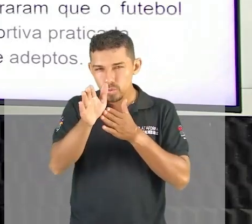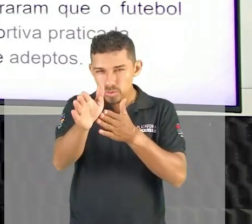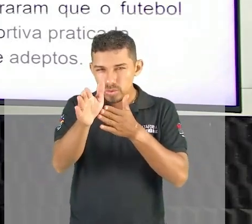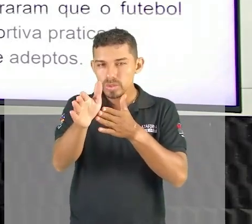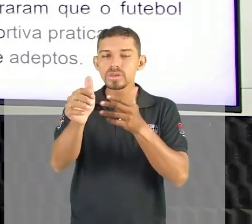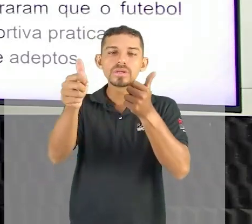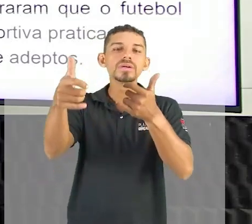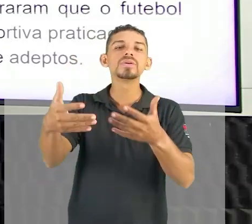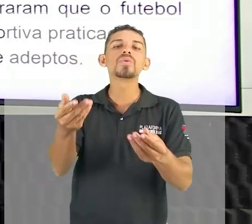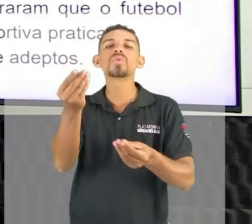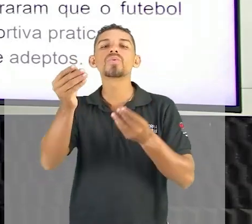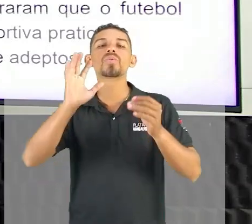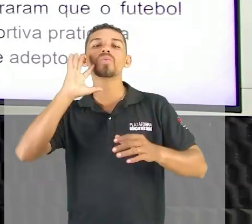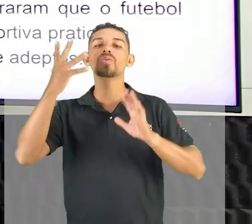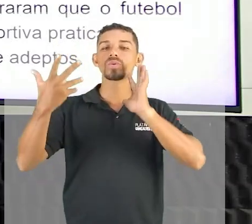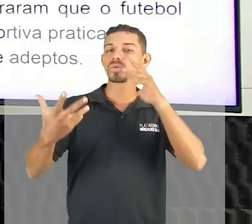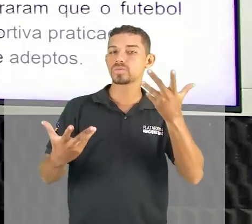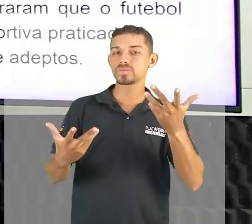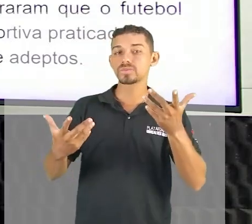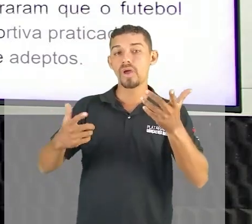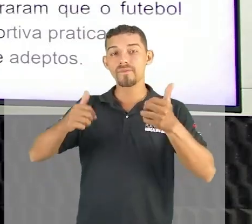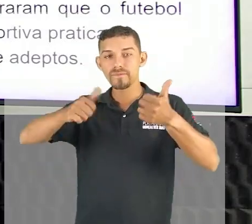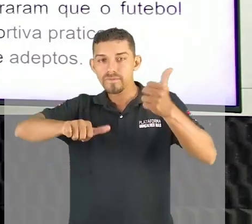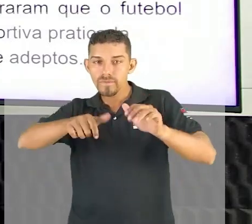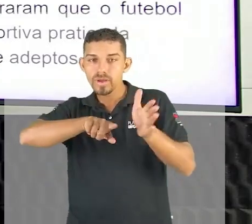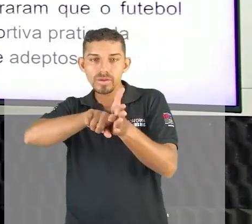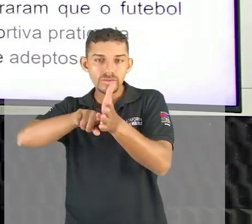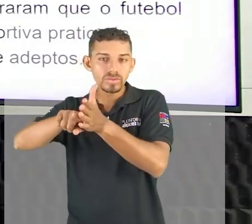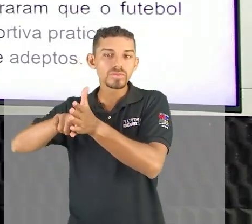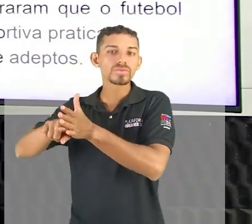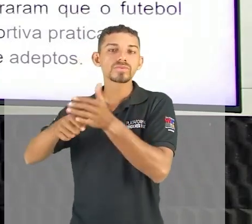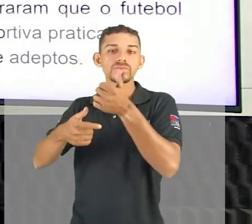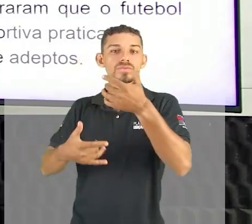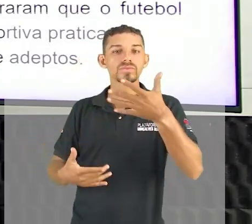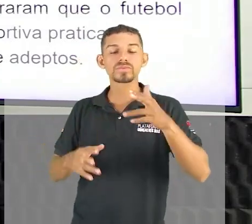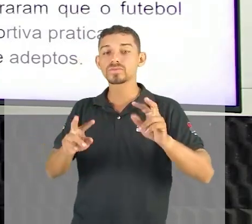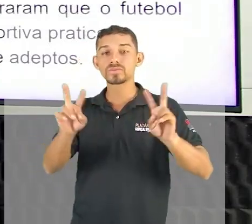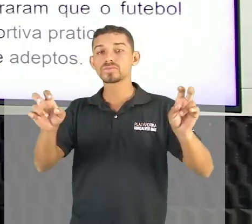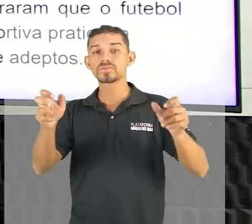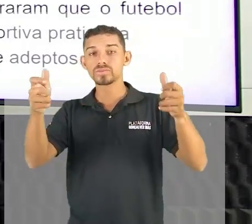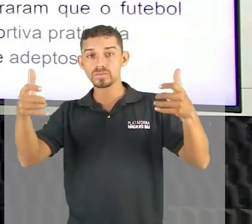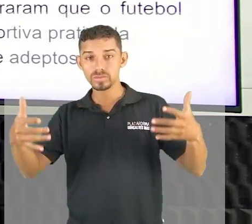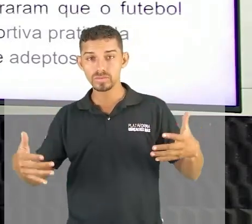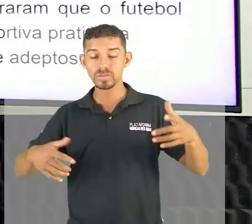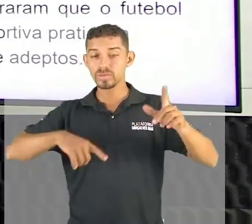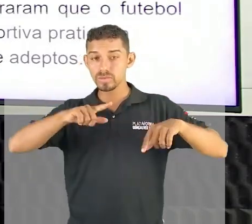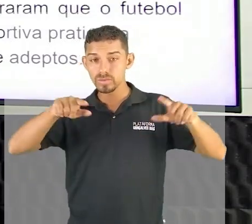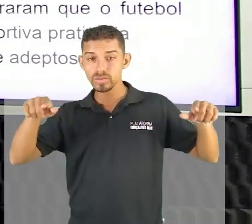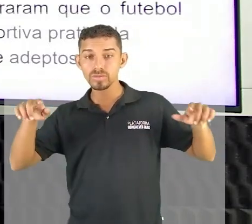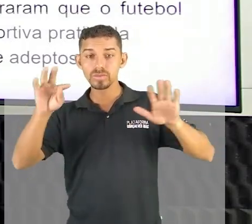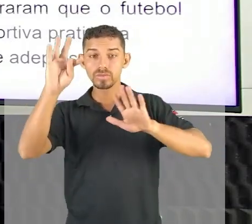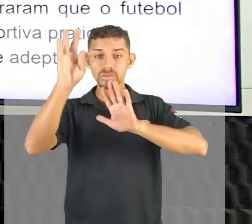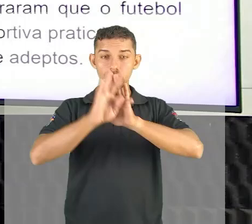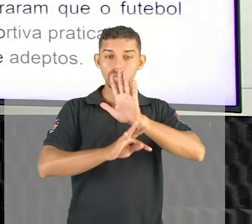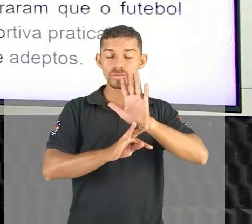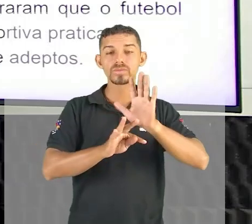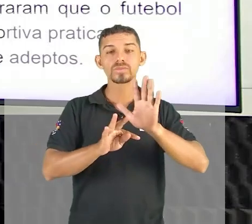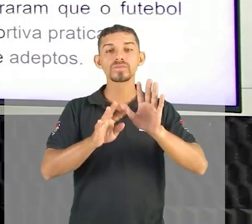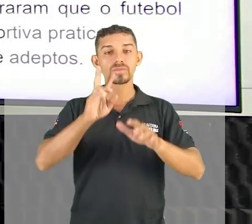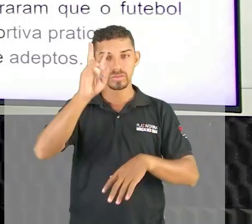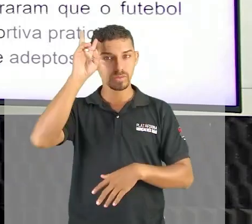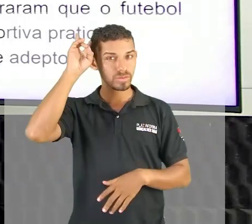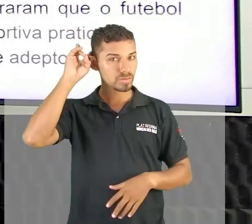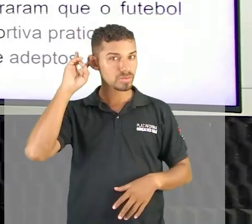gente de qual forma e a gente consegue verificar a abordagem dessa temática da variação linguística nos textos e dos